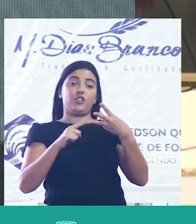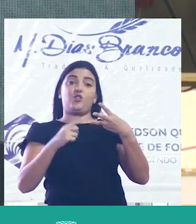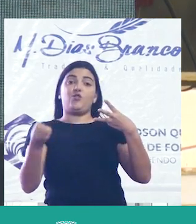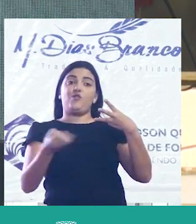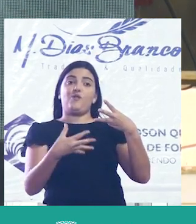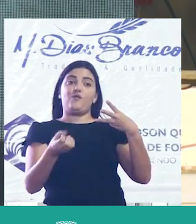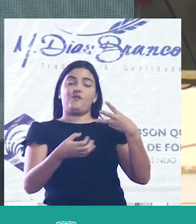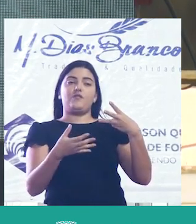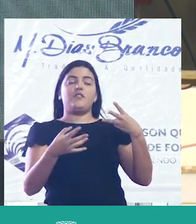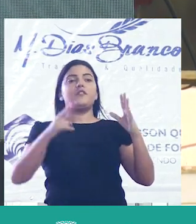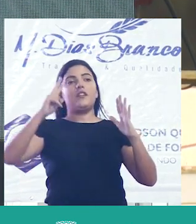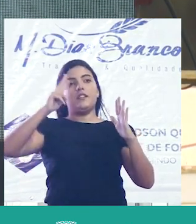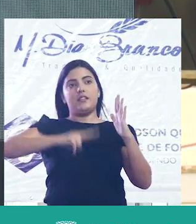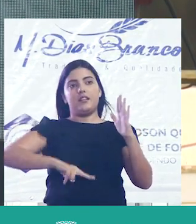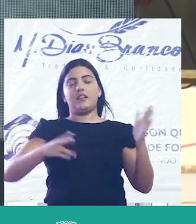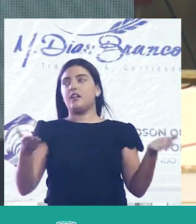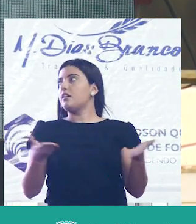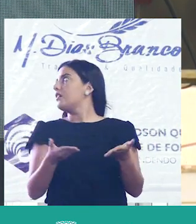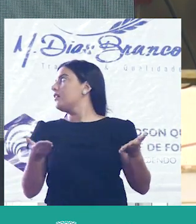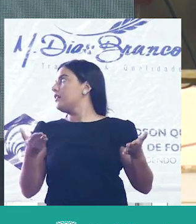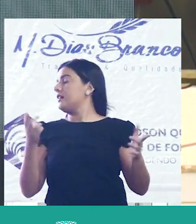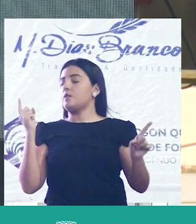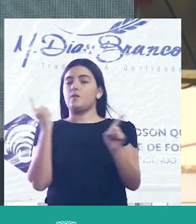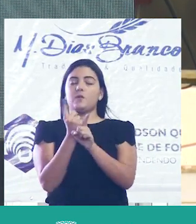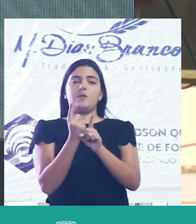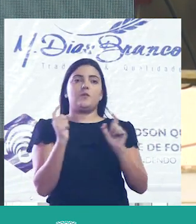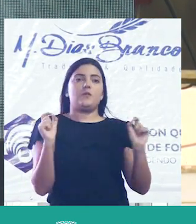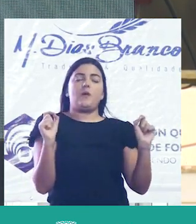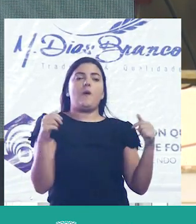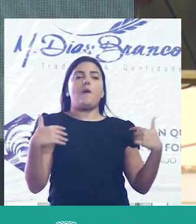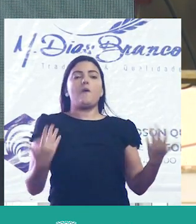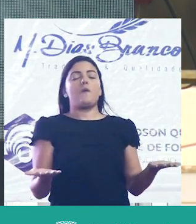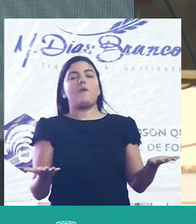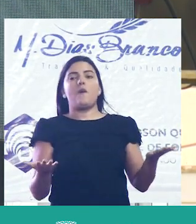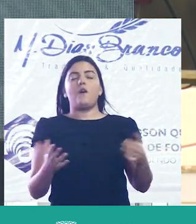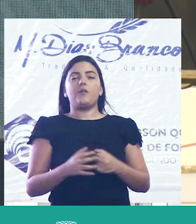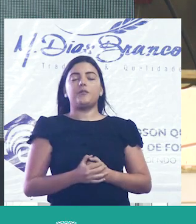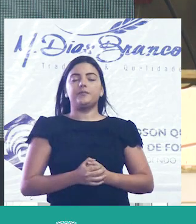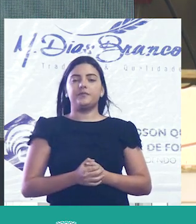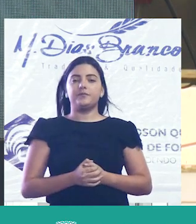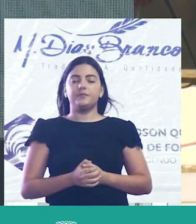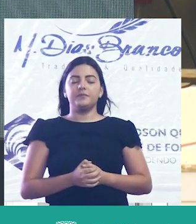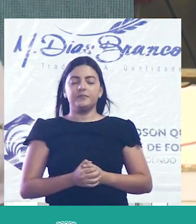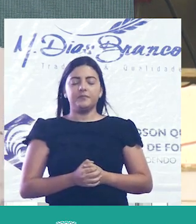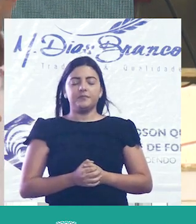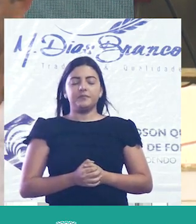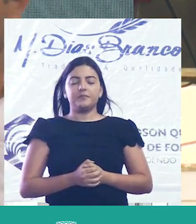novidade. Eu vou ler a questão e a gente vai identificar quais são os casos envolvidos.